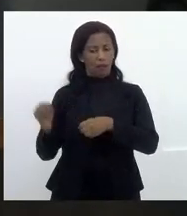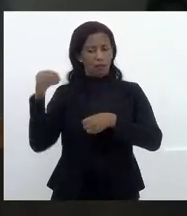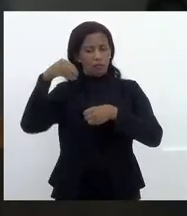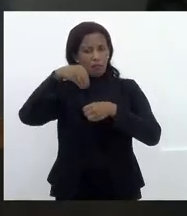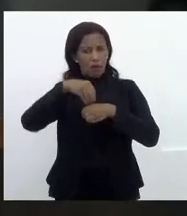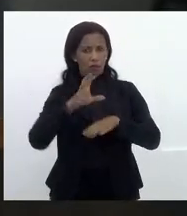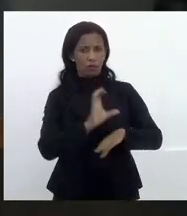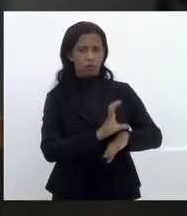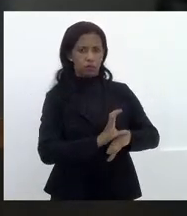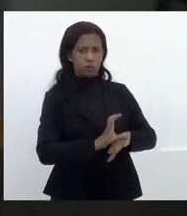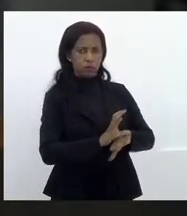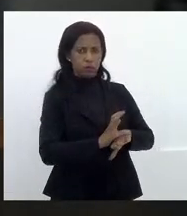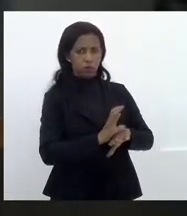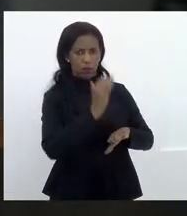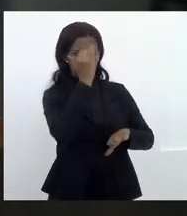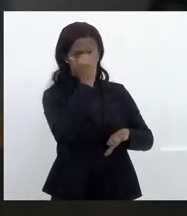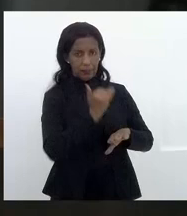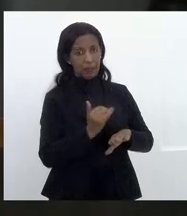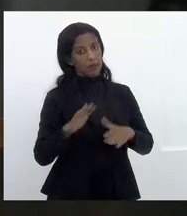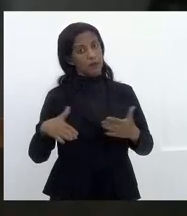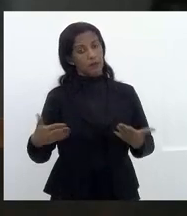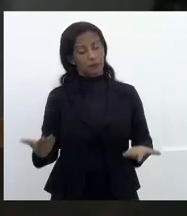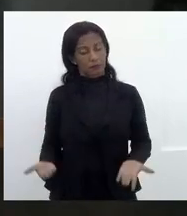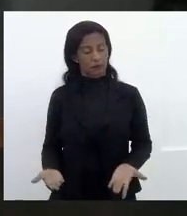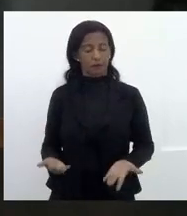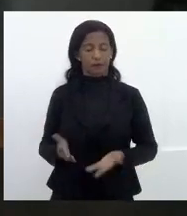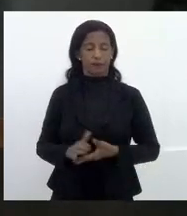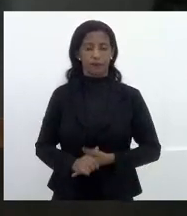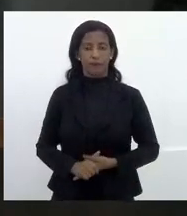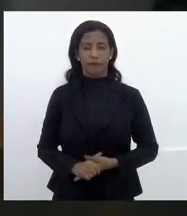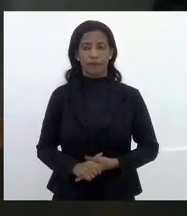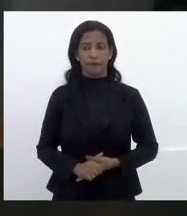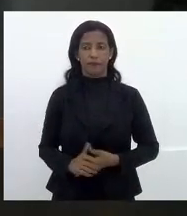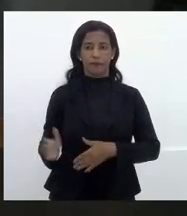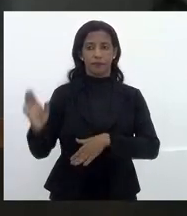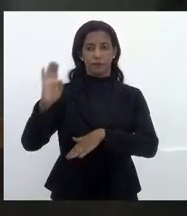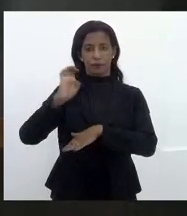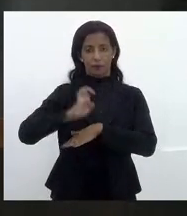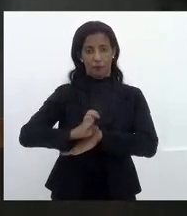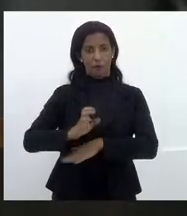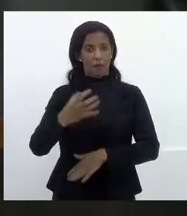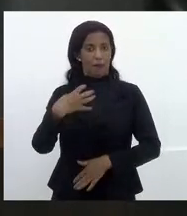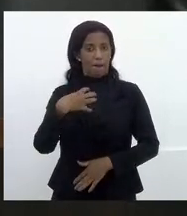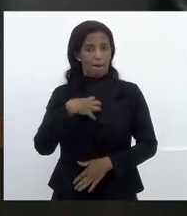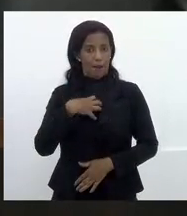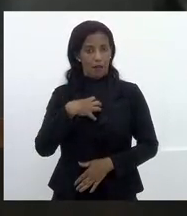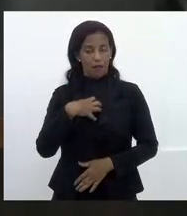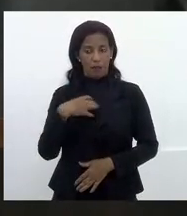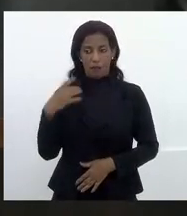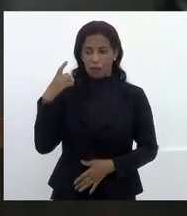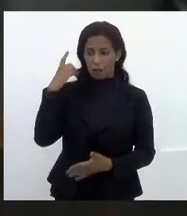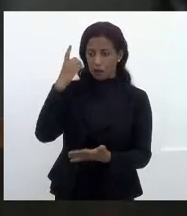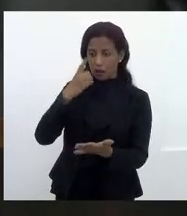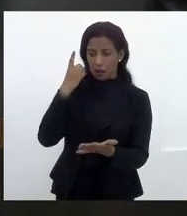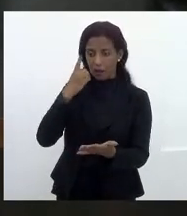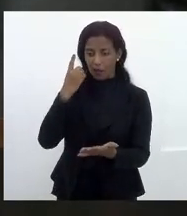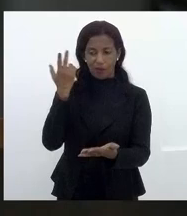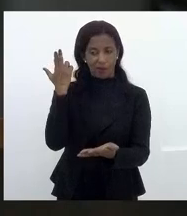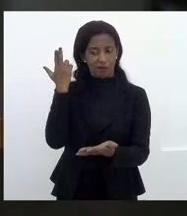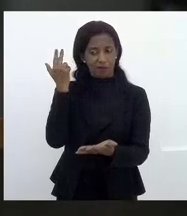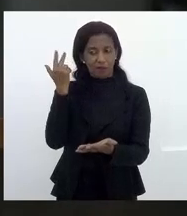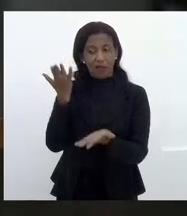preceitos constitucionais tanto é que o Estado da Bahia Deputado Aliomar Coelho